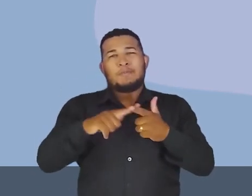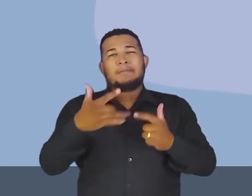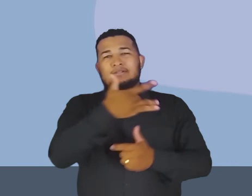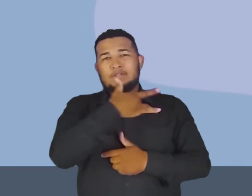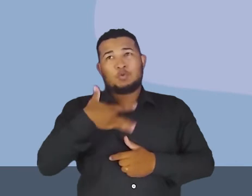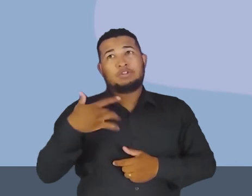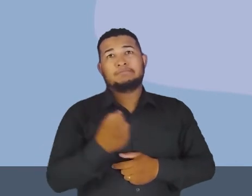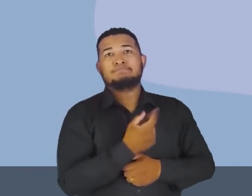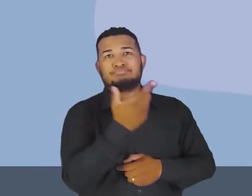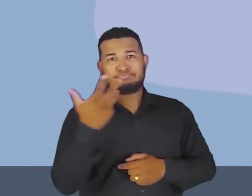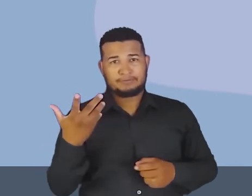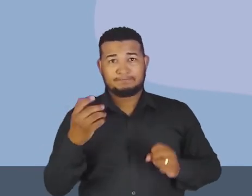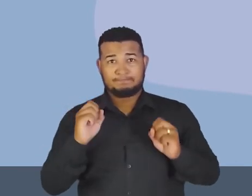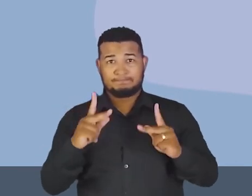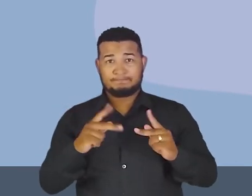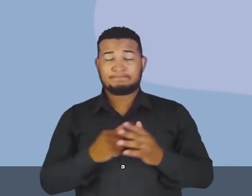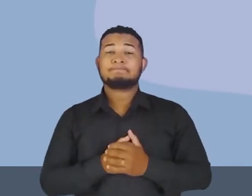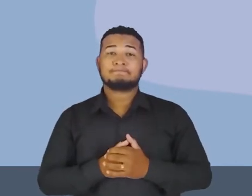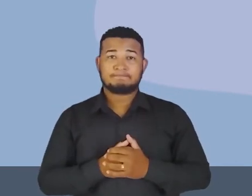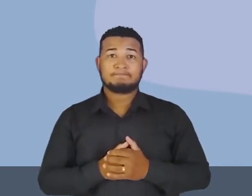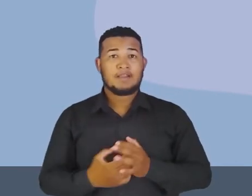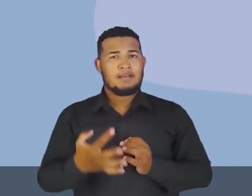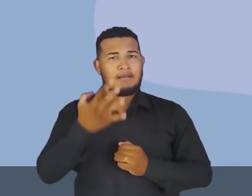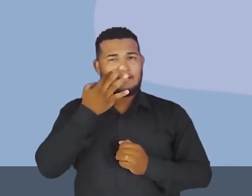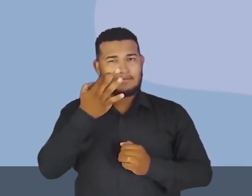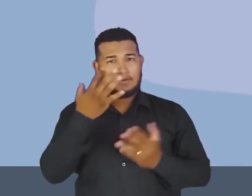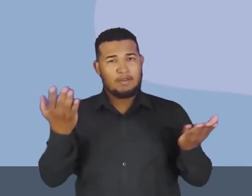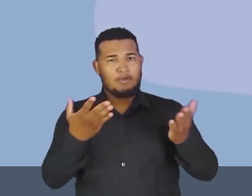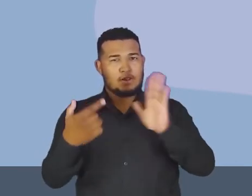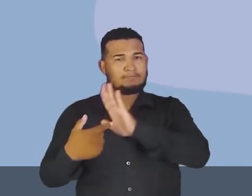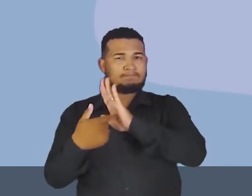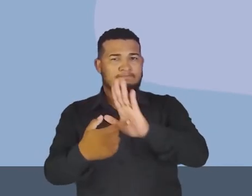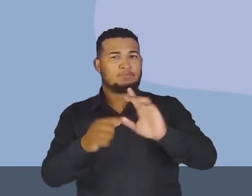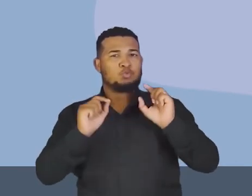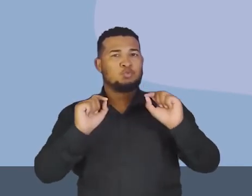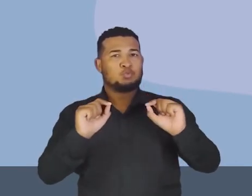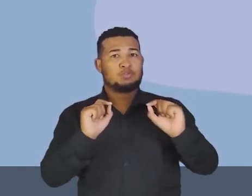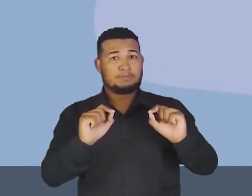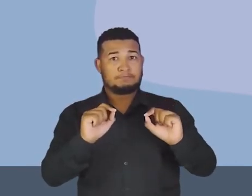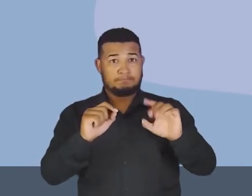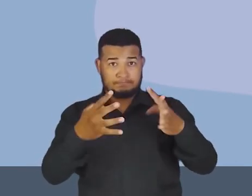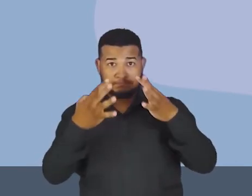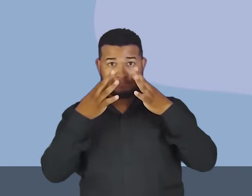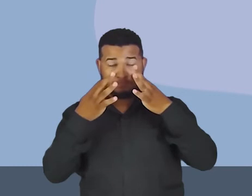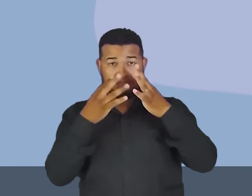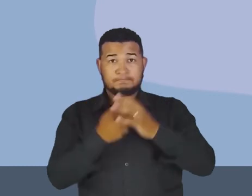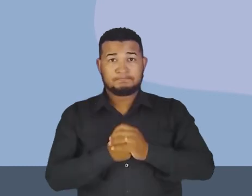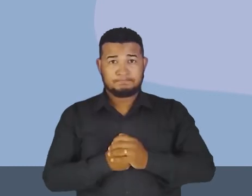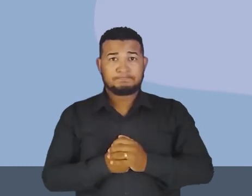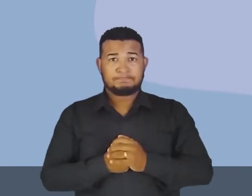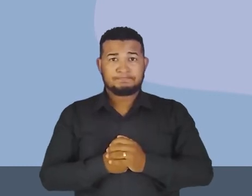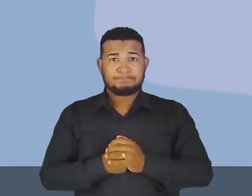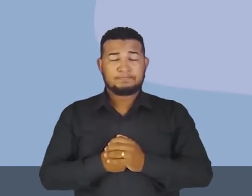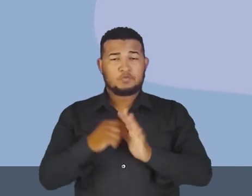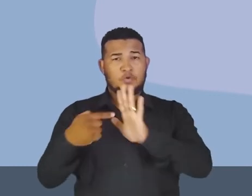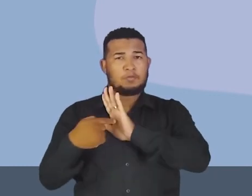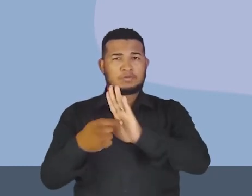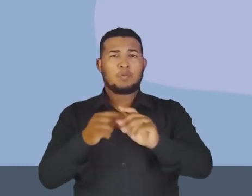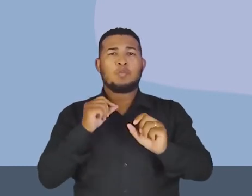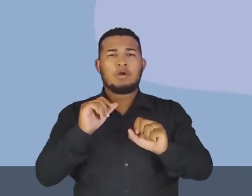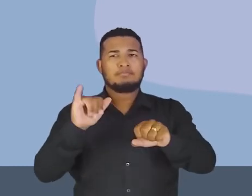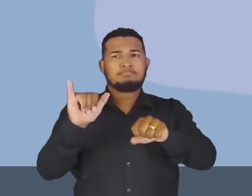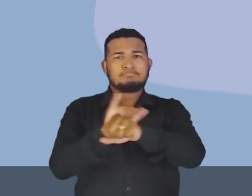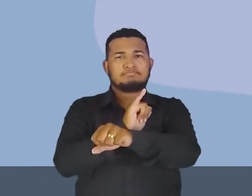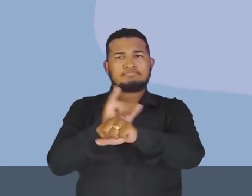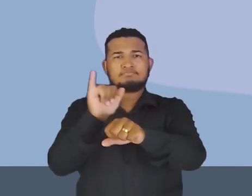à saúde, beleza? Então presta atenção aqui, ó, eu vou apresentar para você agora, presta atenção em mim aqui,